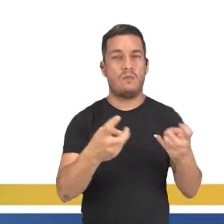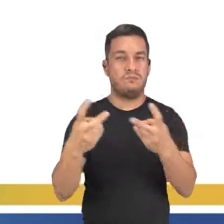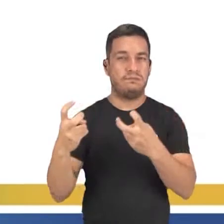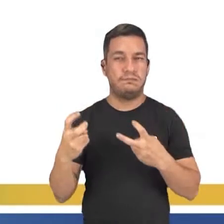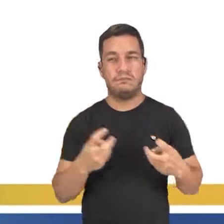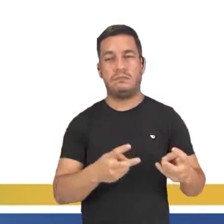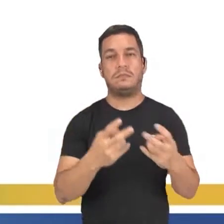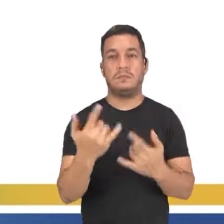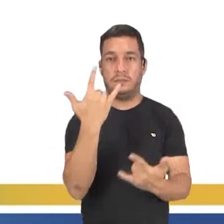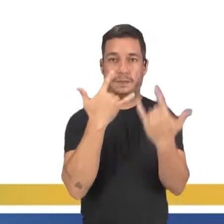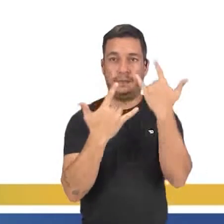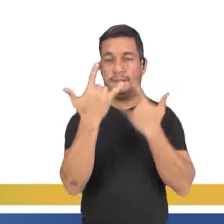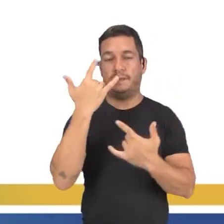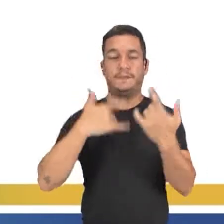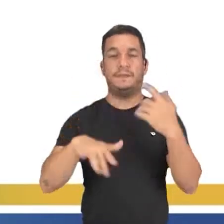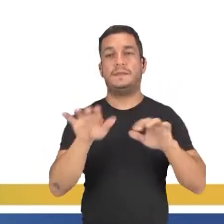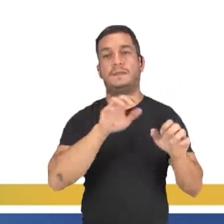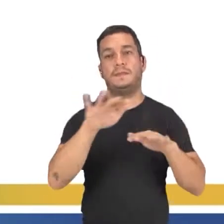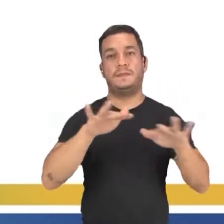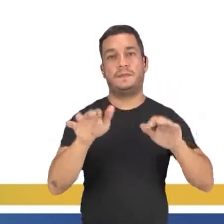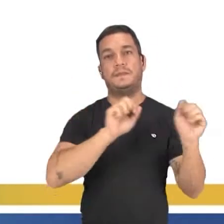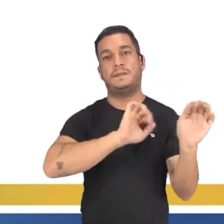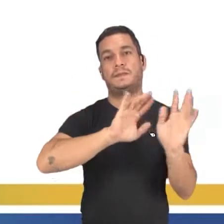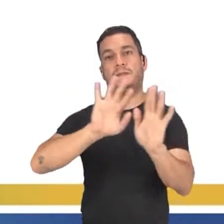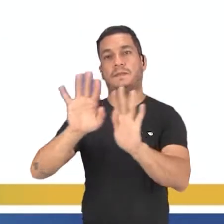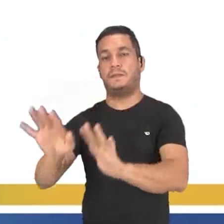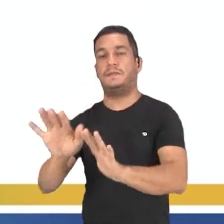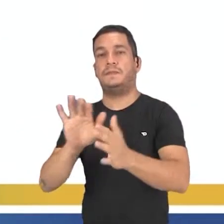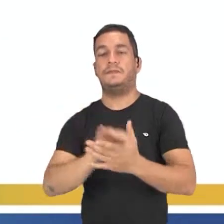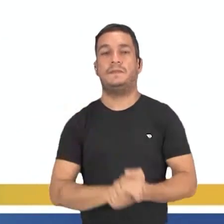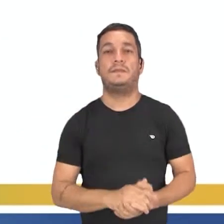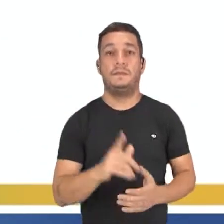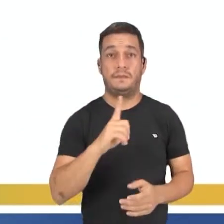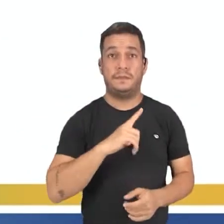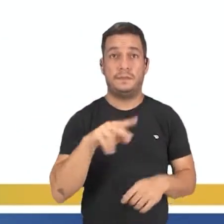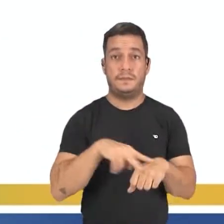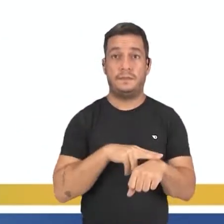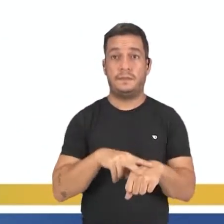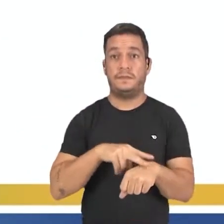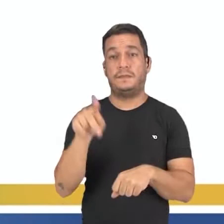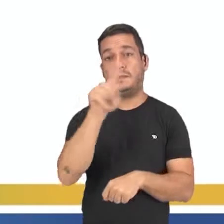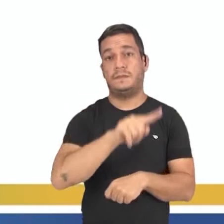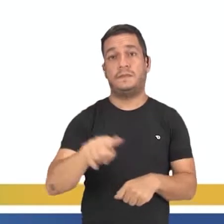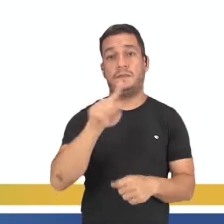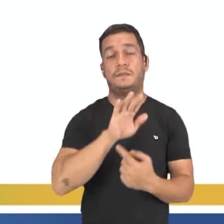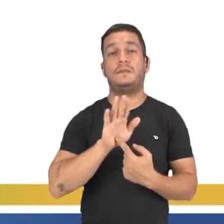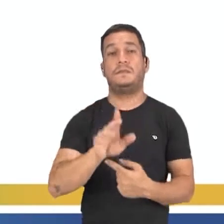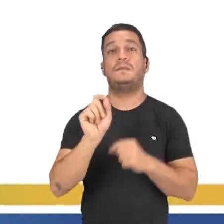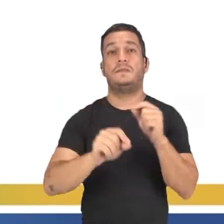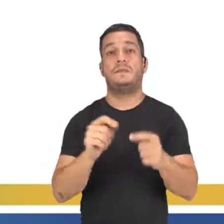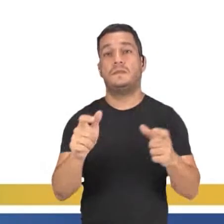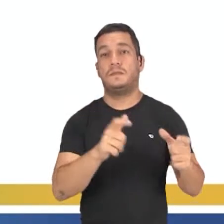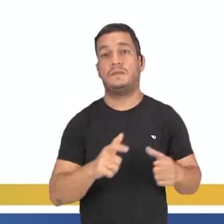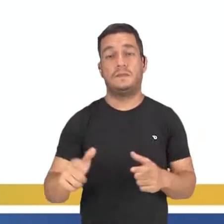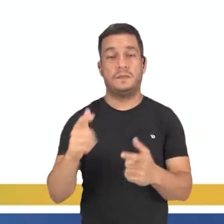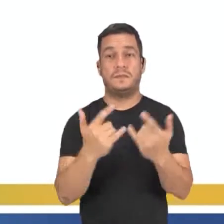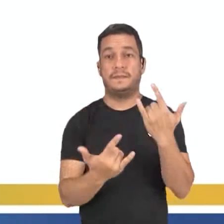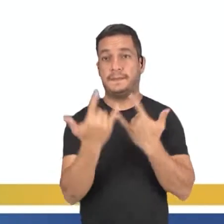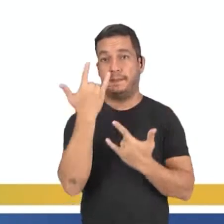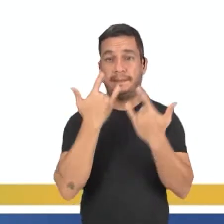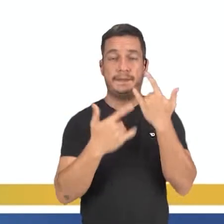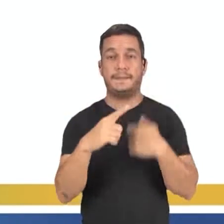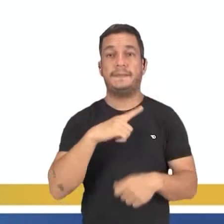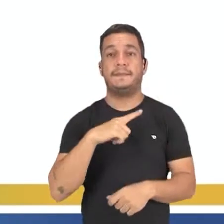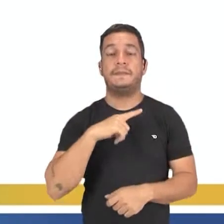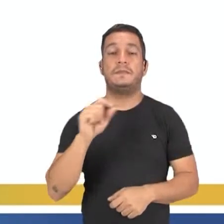lugares atraem esses movimentos migratórios? Então eu tenho de verde esses círculos que mostram as áreas de atração. Então